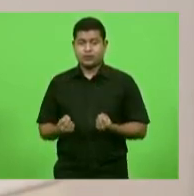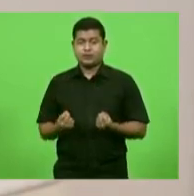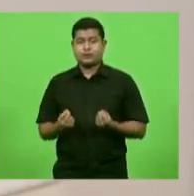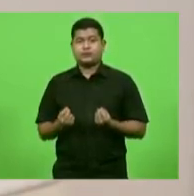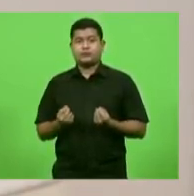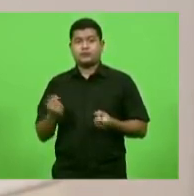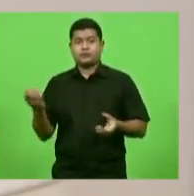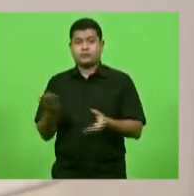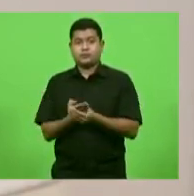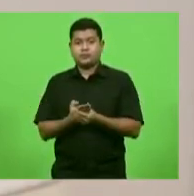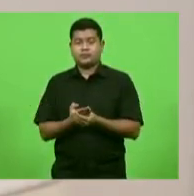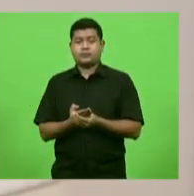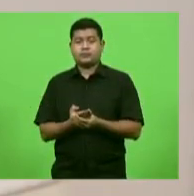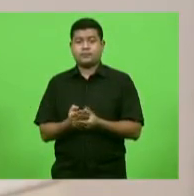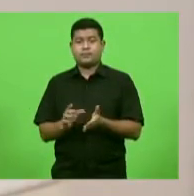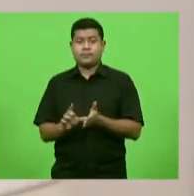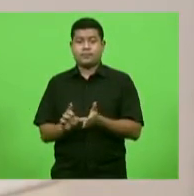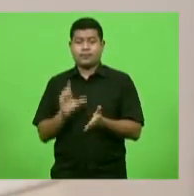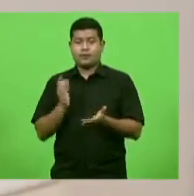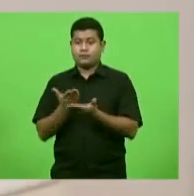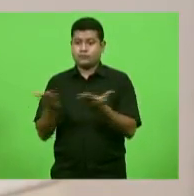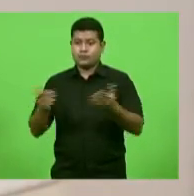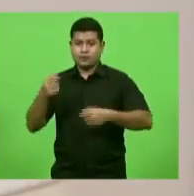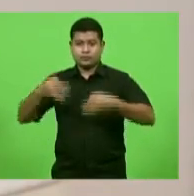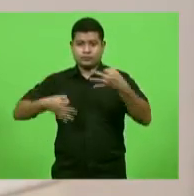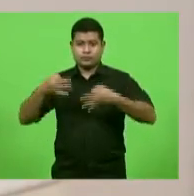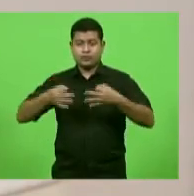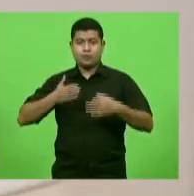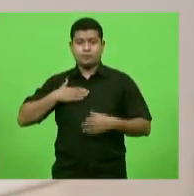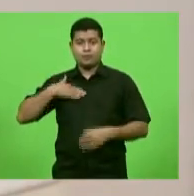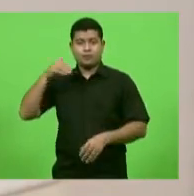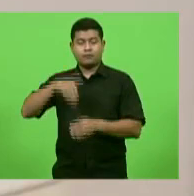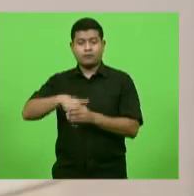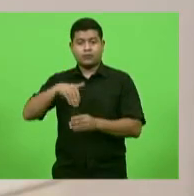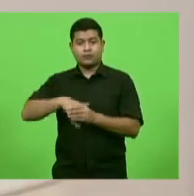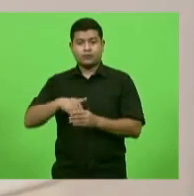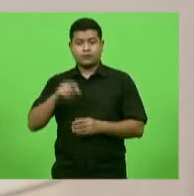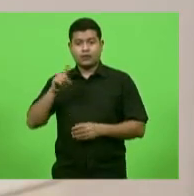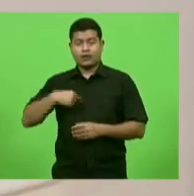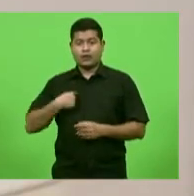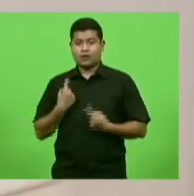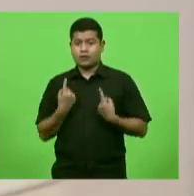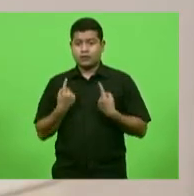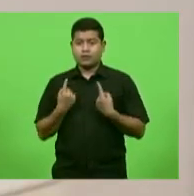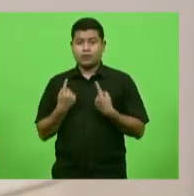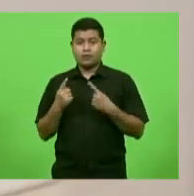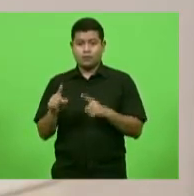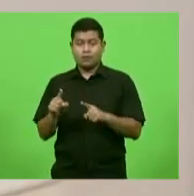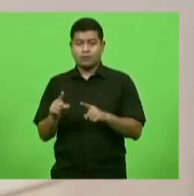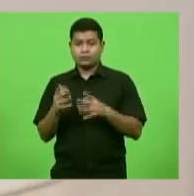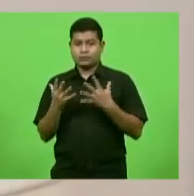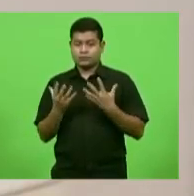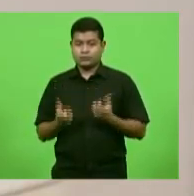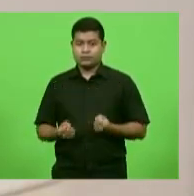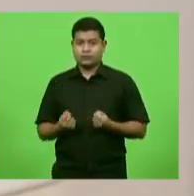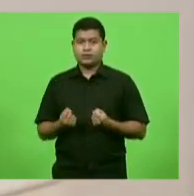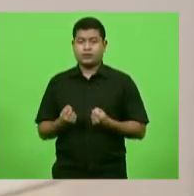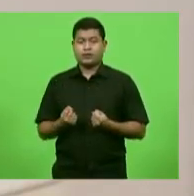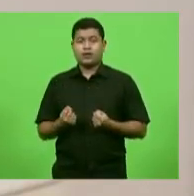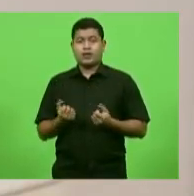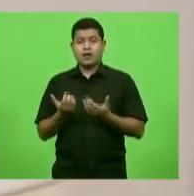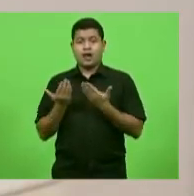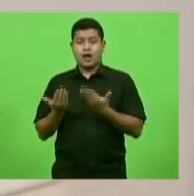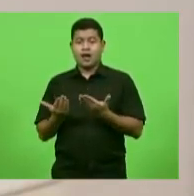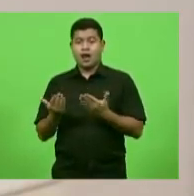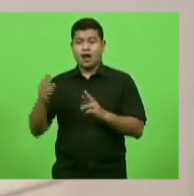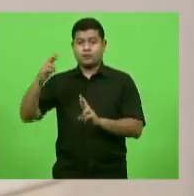Ante o exposto, eminentes julgadores, o meu voto é no sentido de não receber a representação no que trata das alegações referente ao